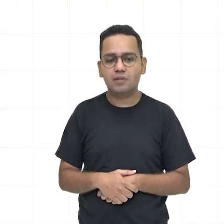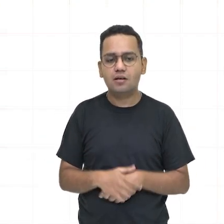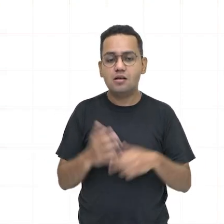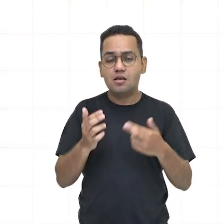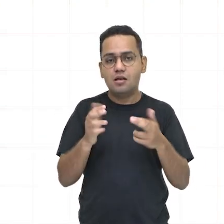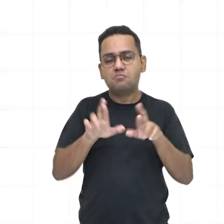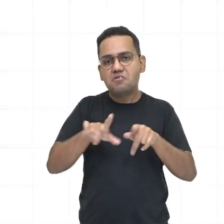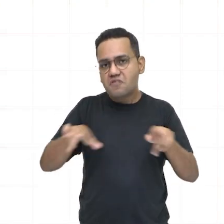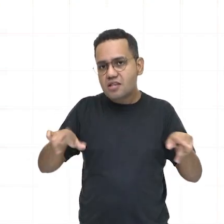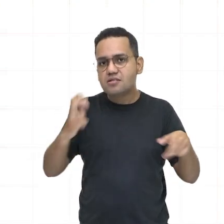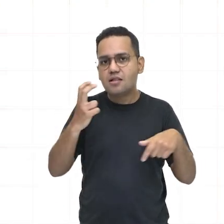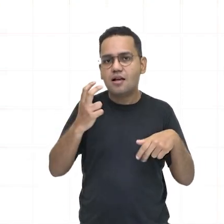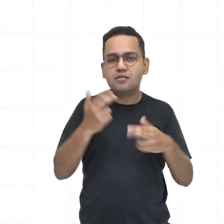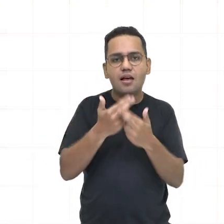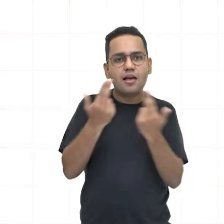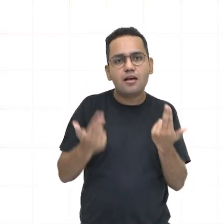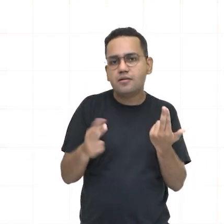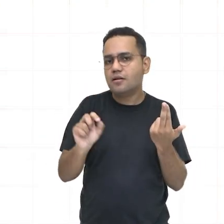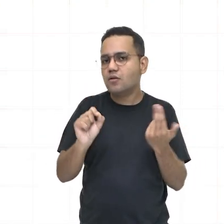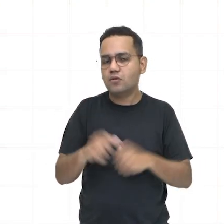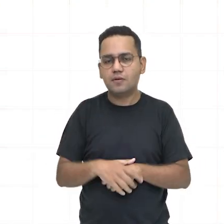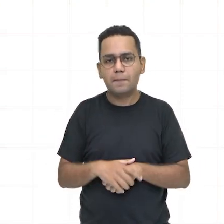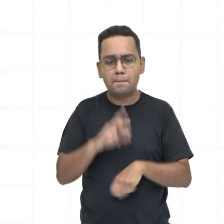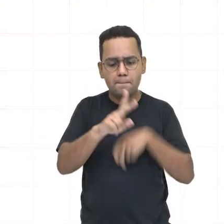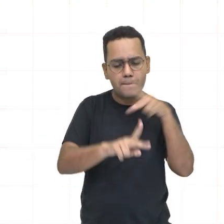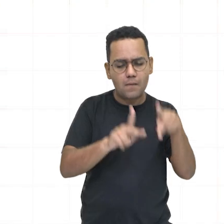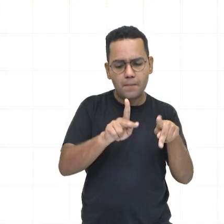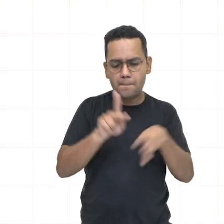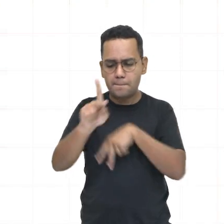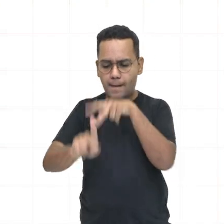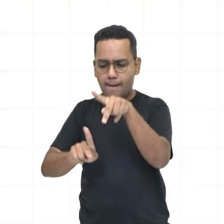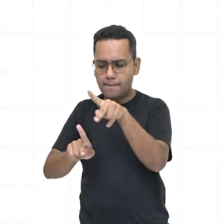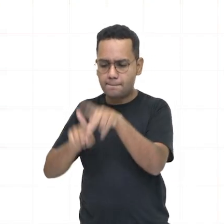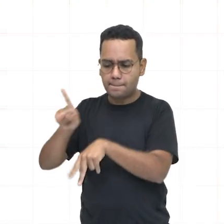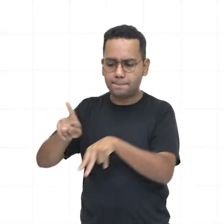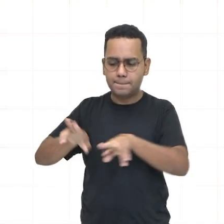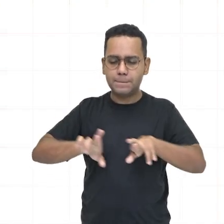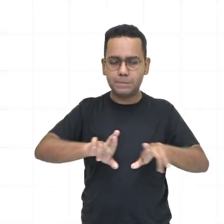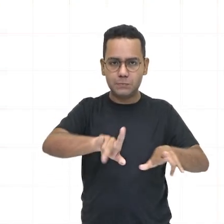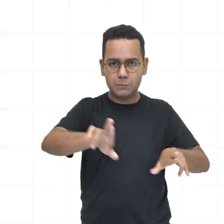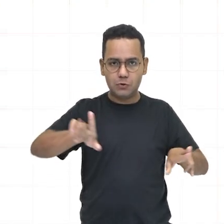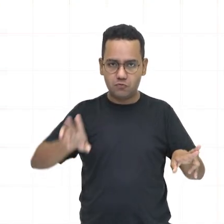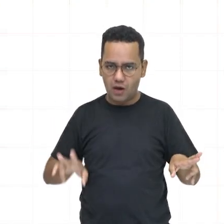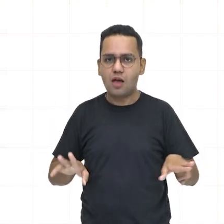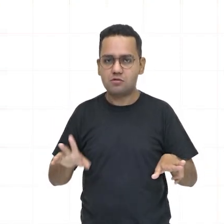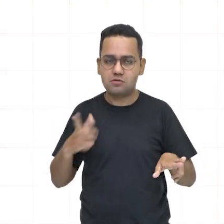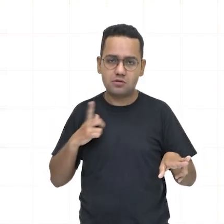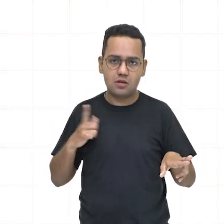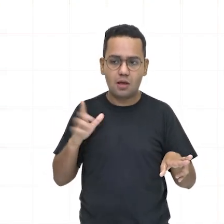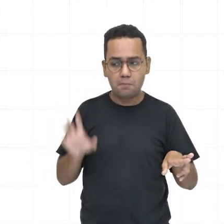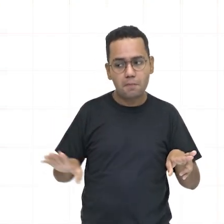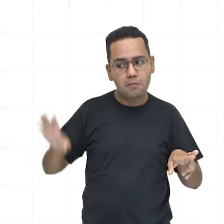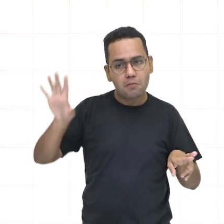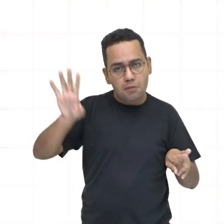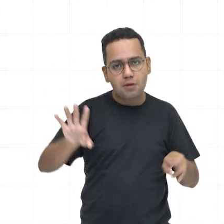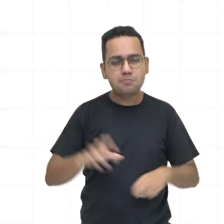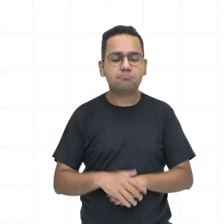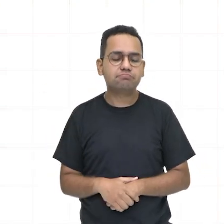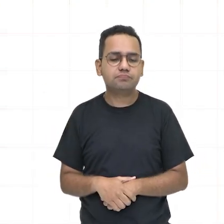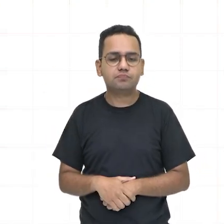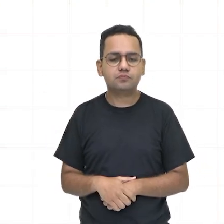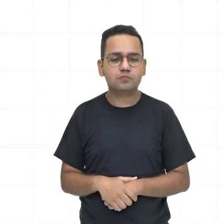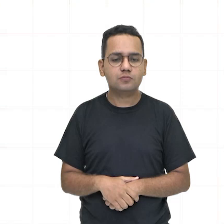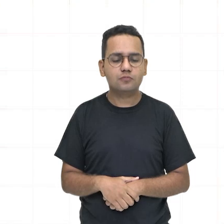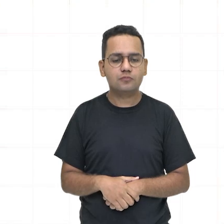diz respeito aos diferentes povos de diferentes origens e culturas que nós temos por ali e que realmente